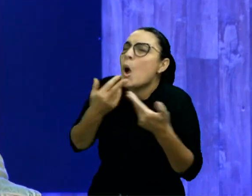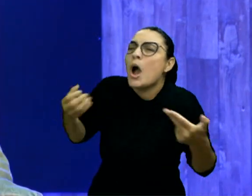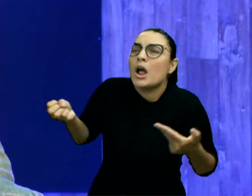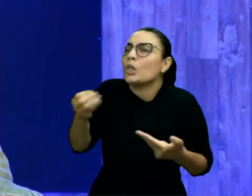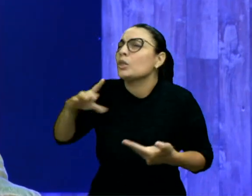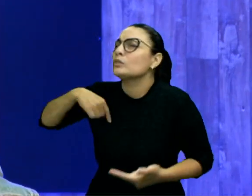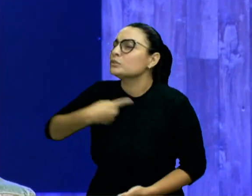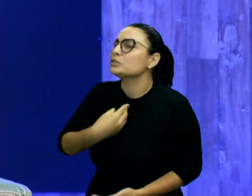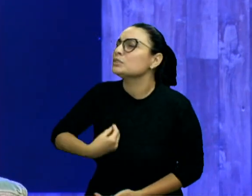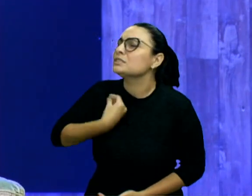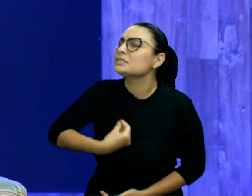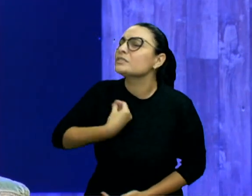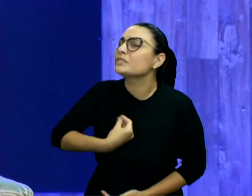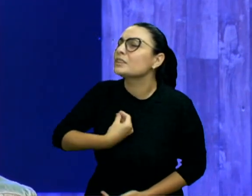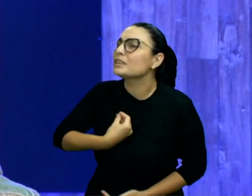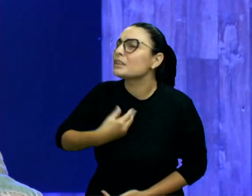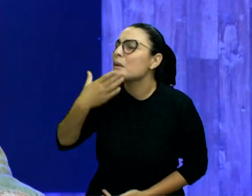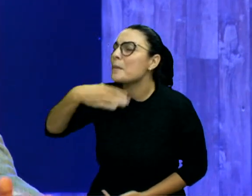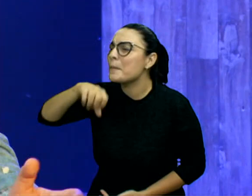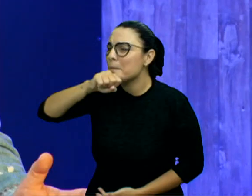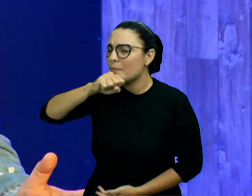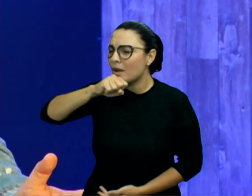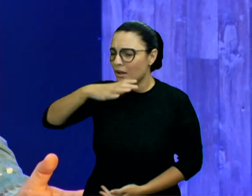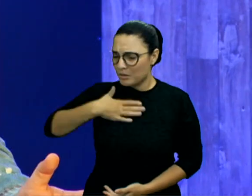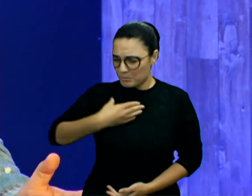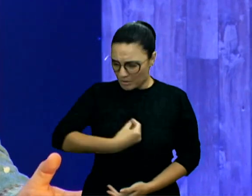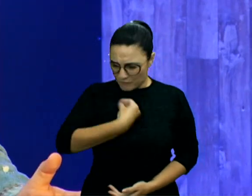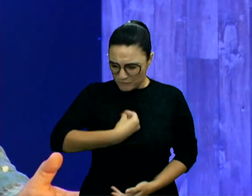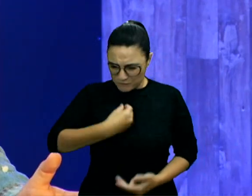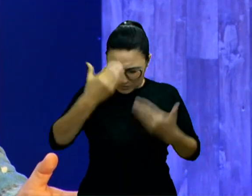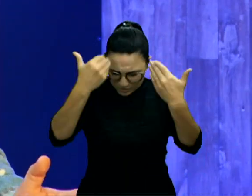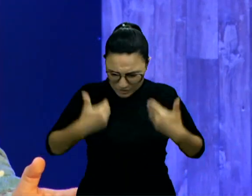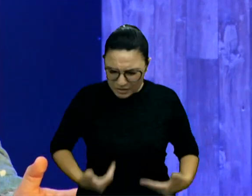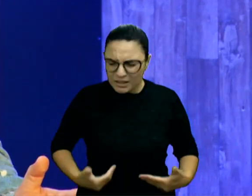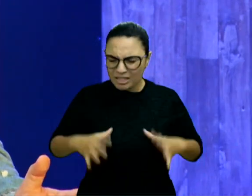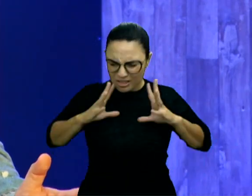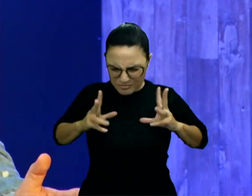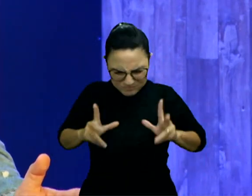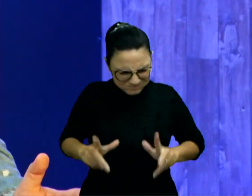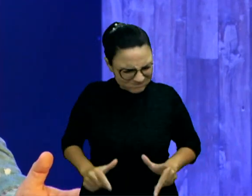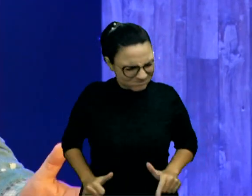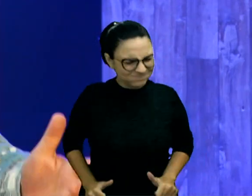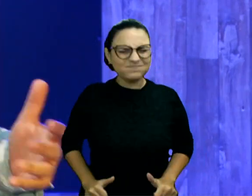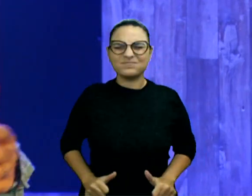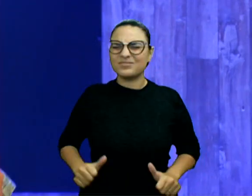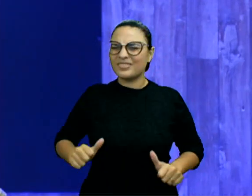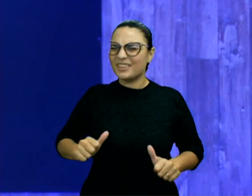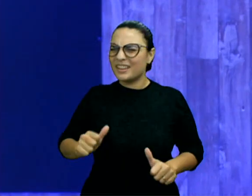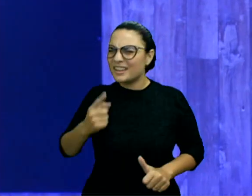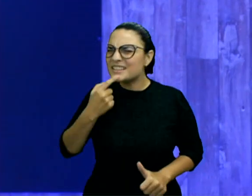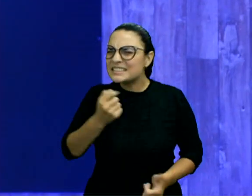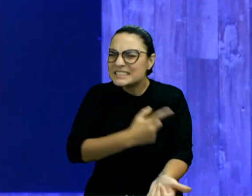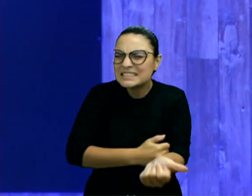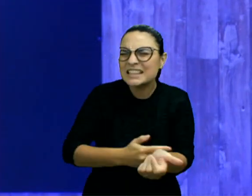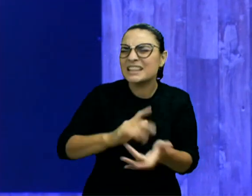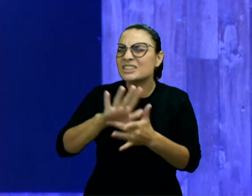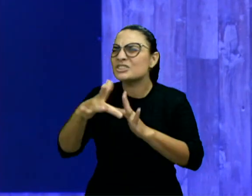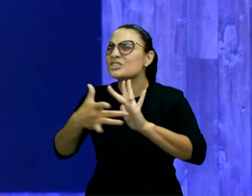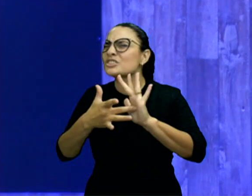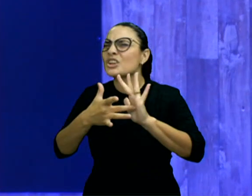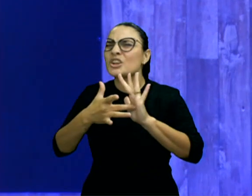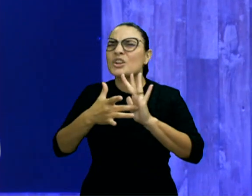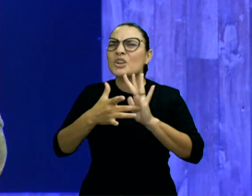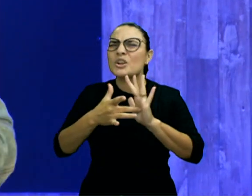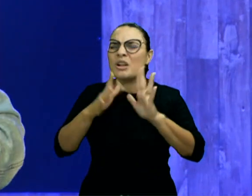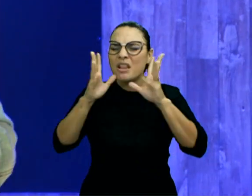nome de Jesus. Pai, sobre a minha vida eu peço perdão dos meus pecados, lava-me no sangue de Jesus, purifica, Pai, os meus lábios, a